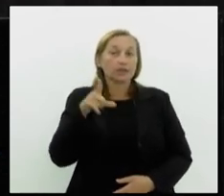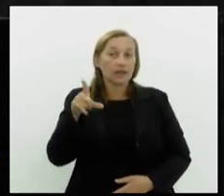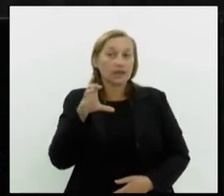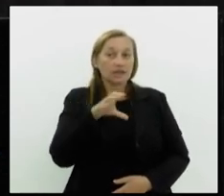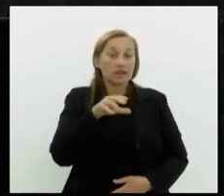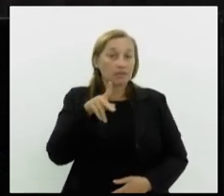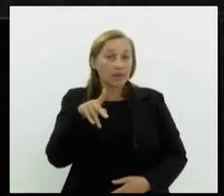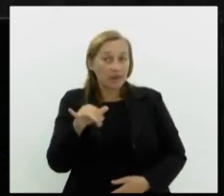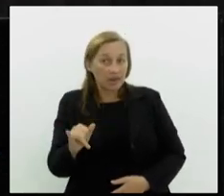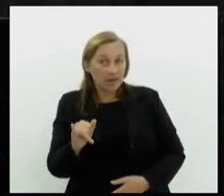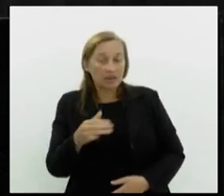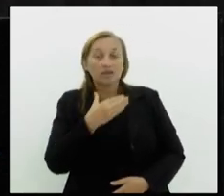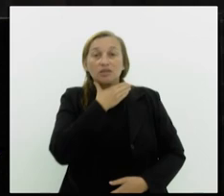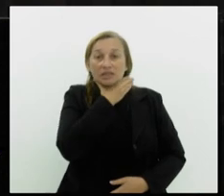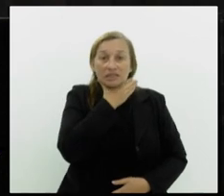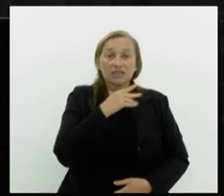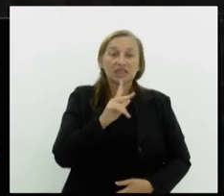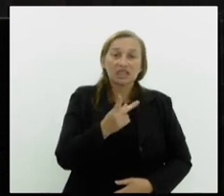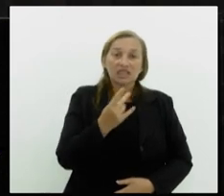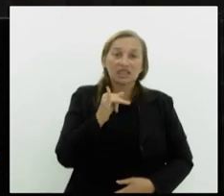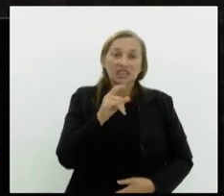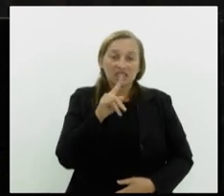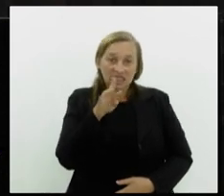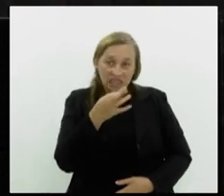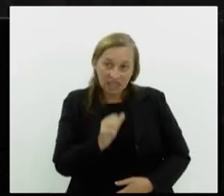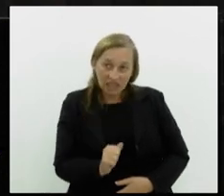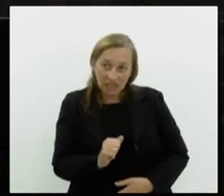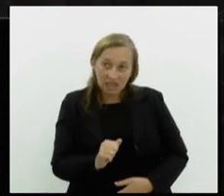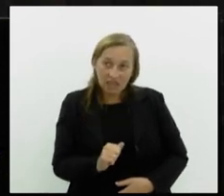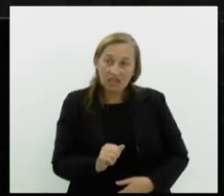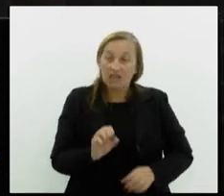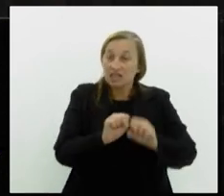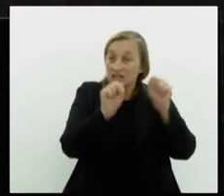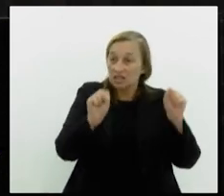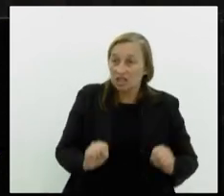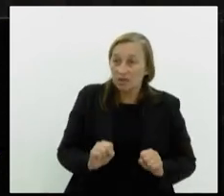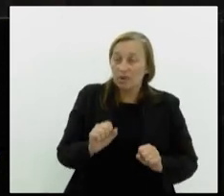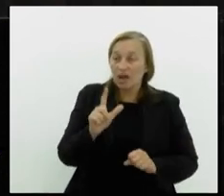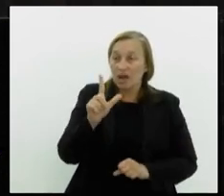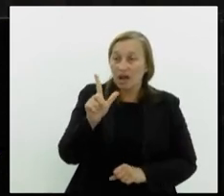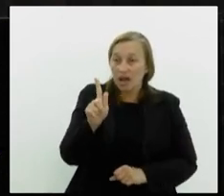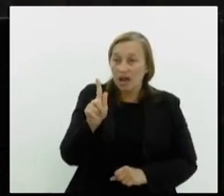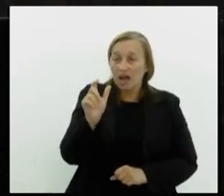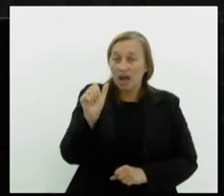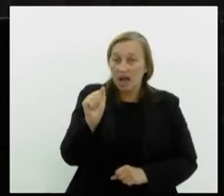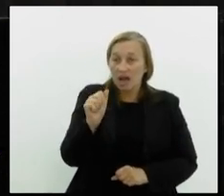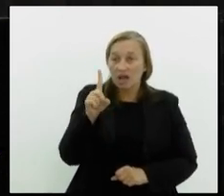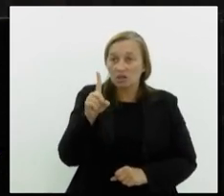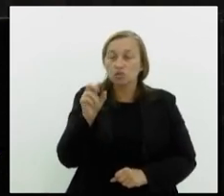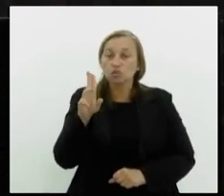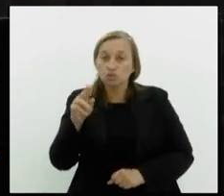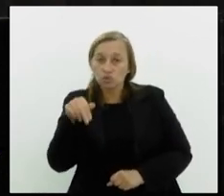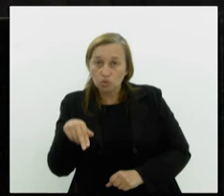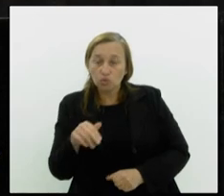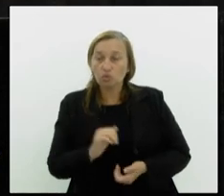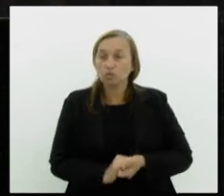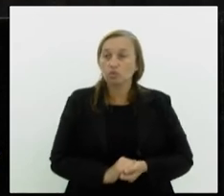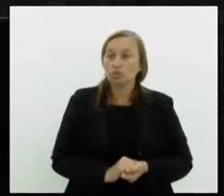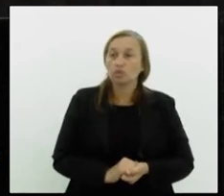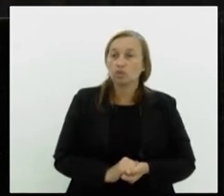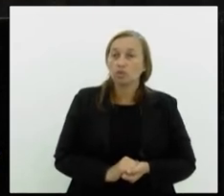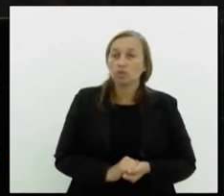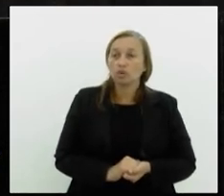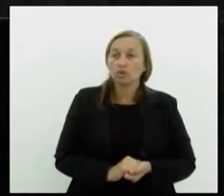da crise hídrica, no sistema Guandu, em relação aos eventos extraordinários,